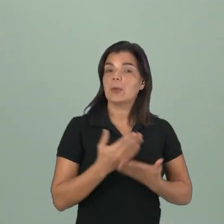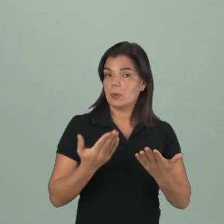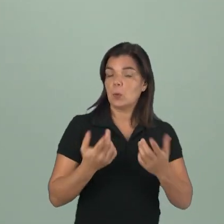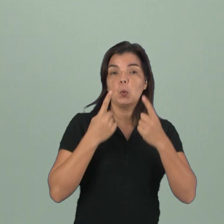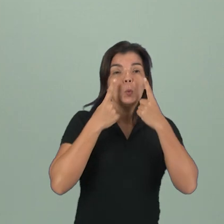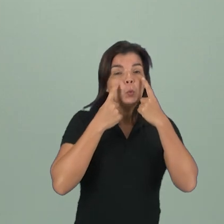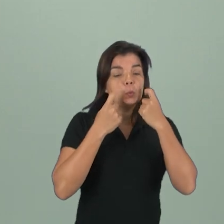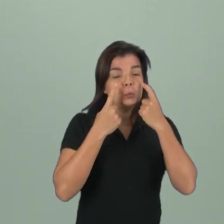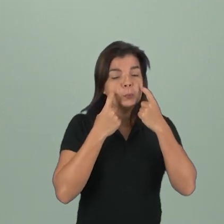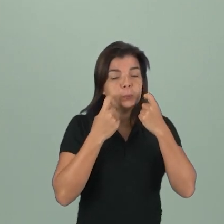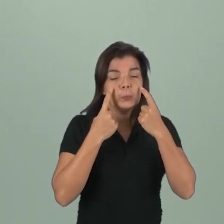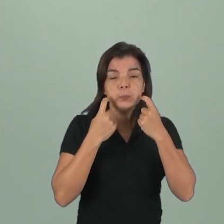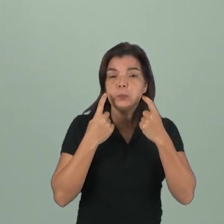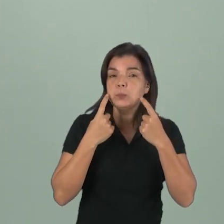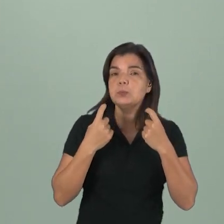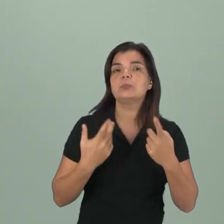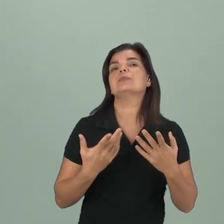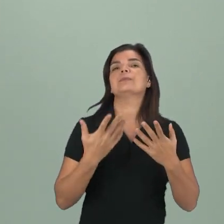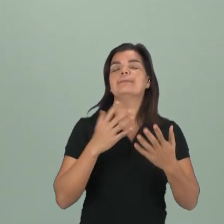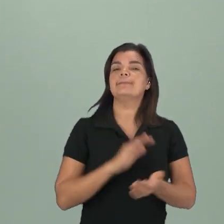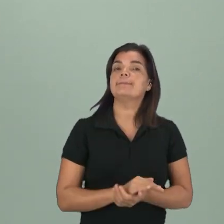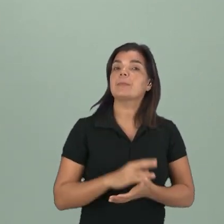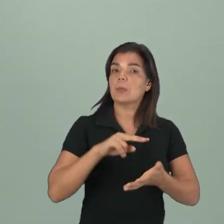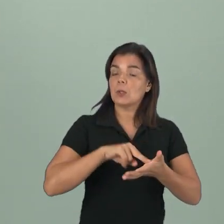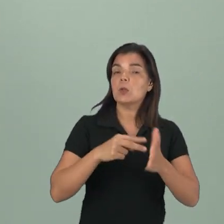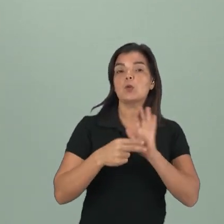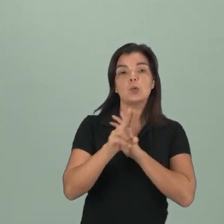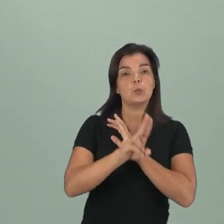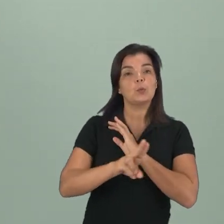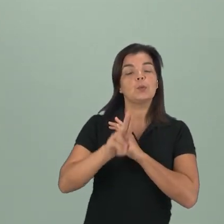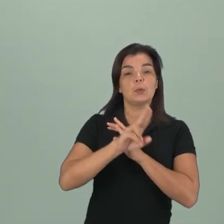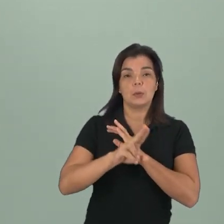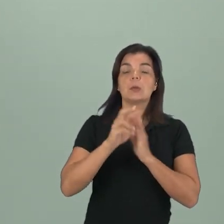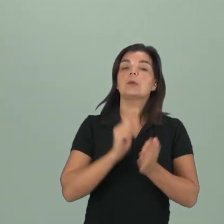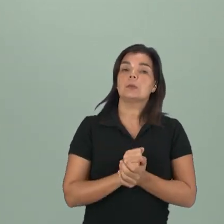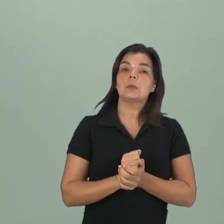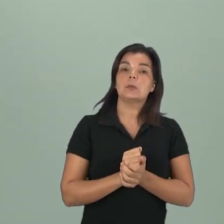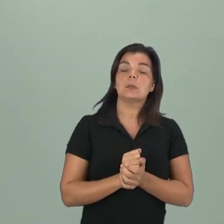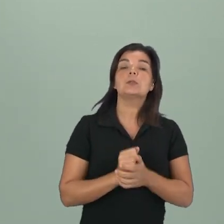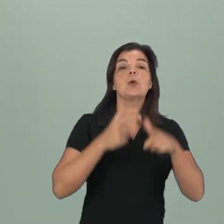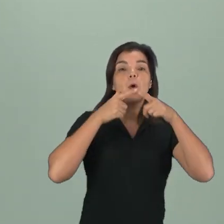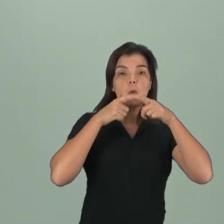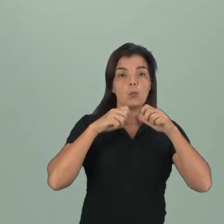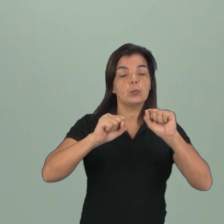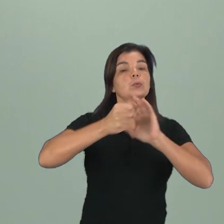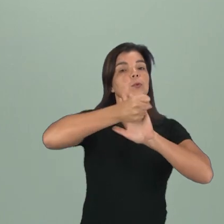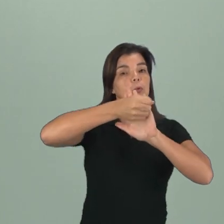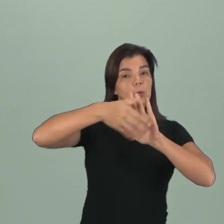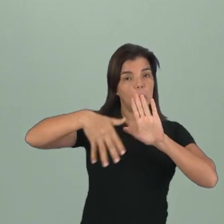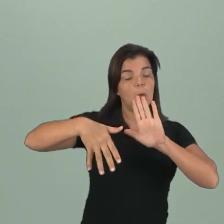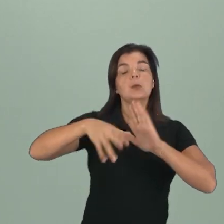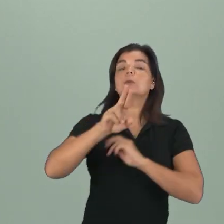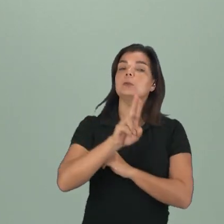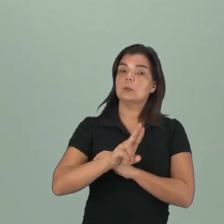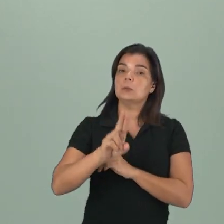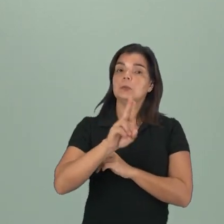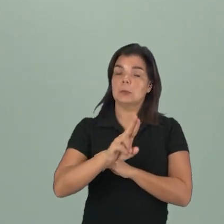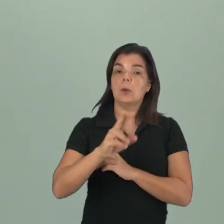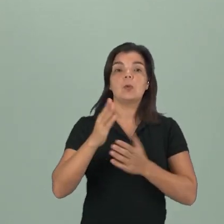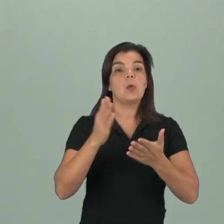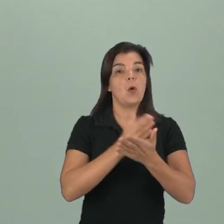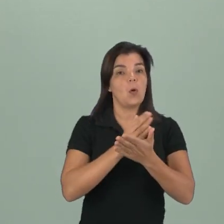ela chorou ali rios de lágrimas. Esses usos da língua, as figuras de linguagem são corretas usá-las